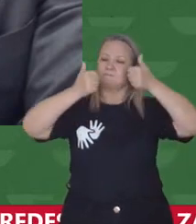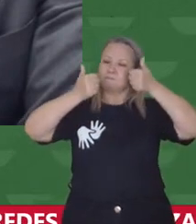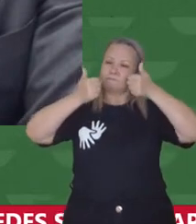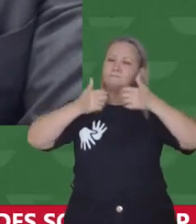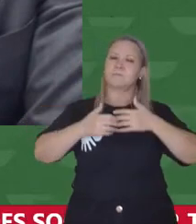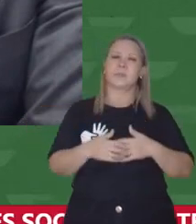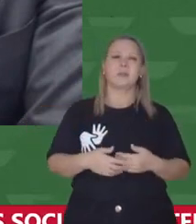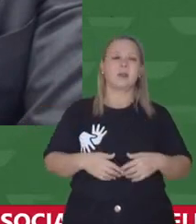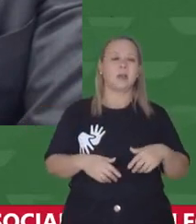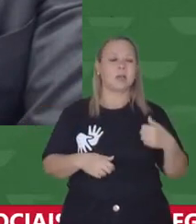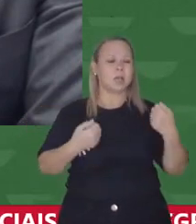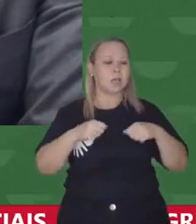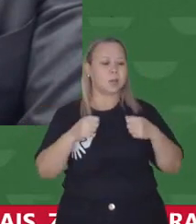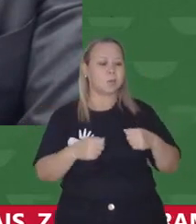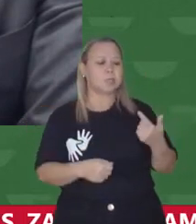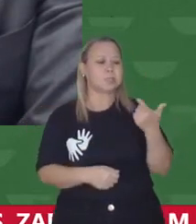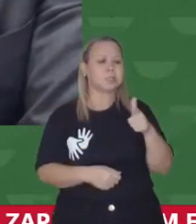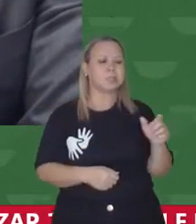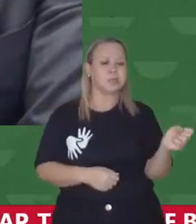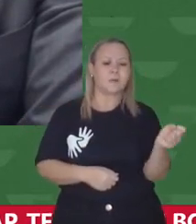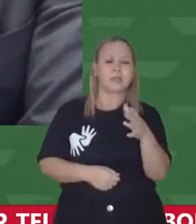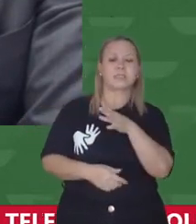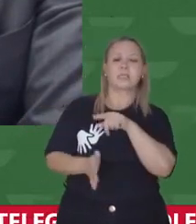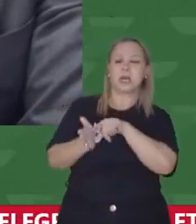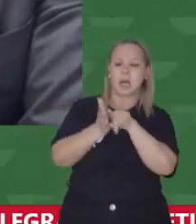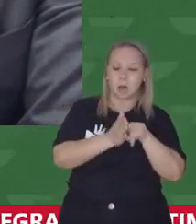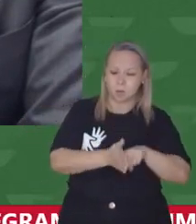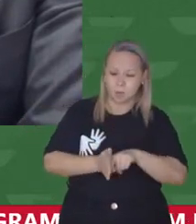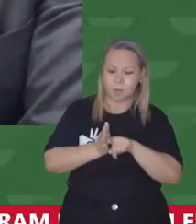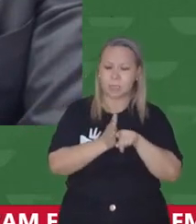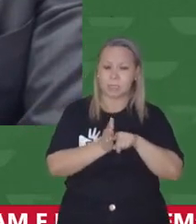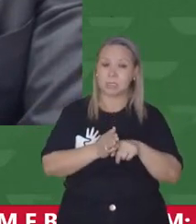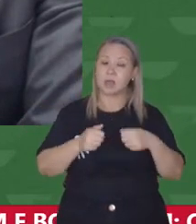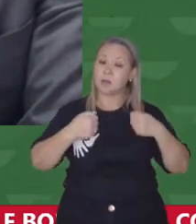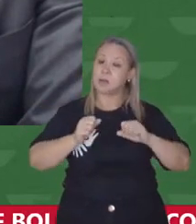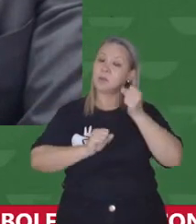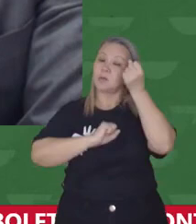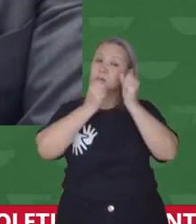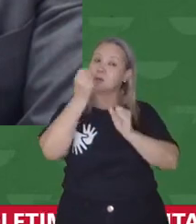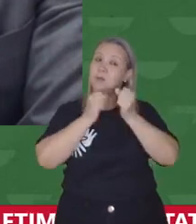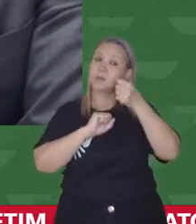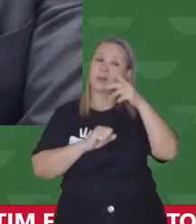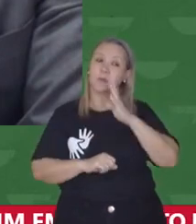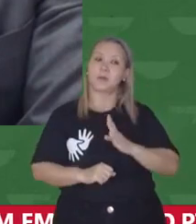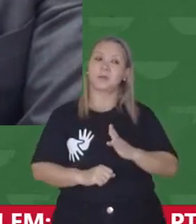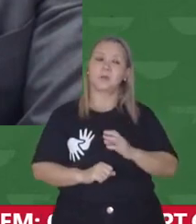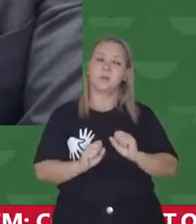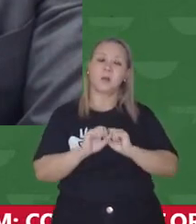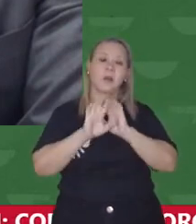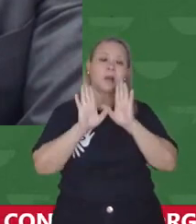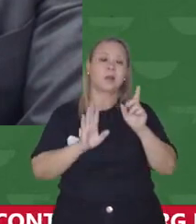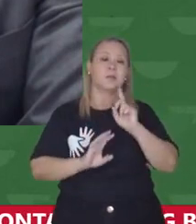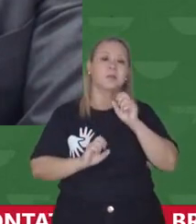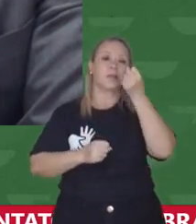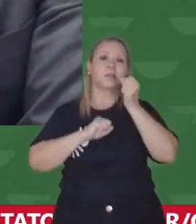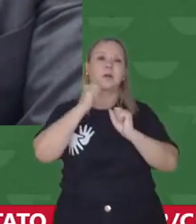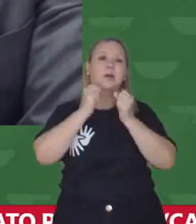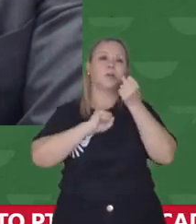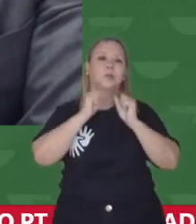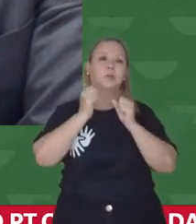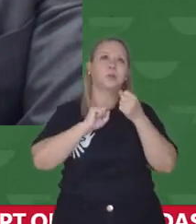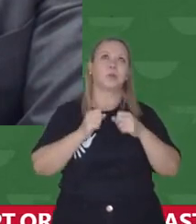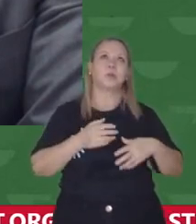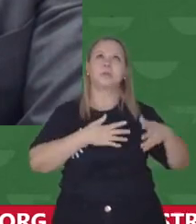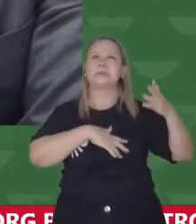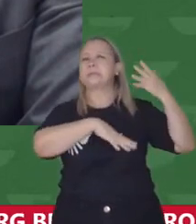exijam inovação, que exijam pesquisa. Então, nós temos que reindustrializar o Brasil, mas é óbvio que também não será a indústria da década de 70, da década